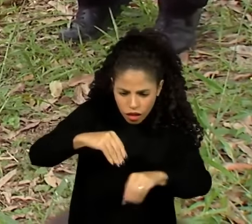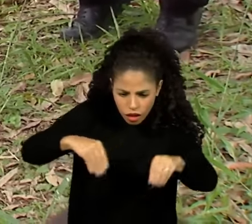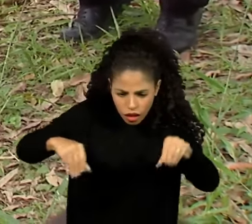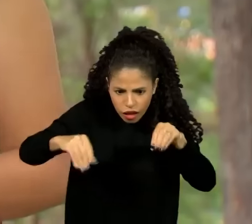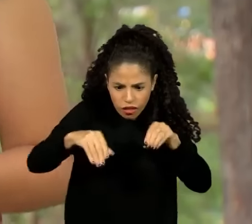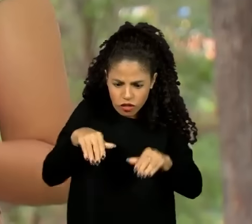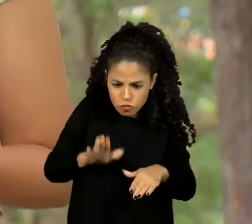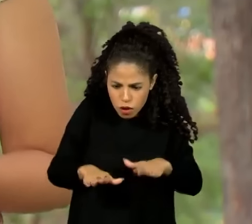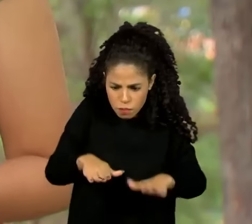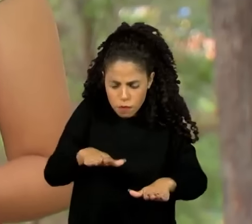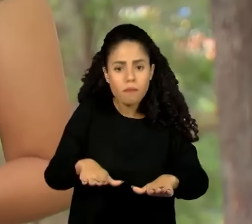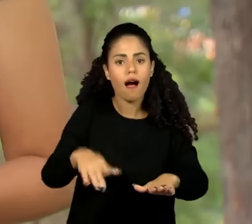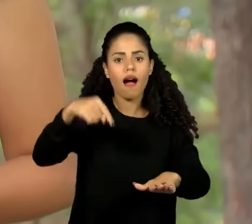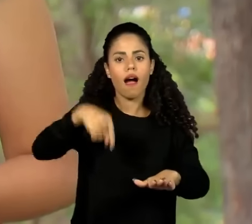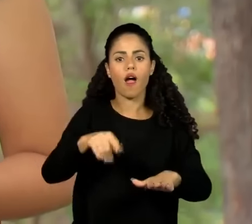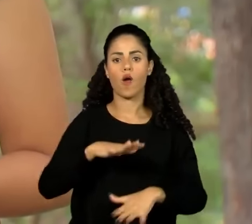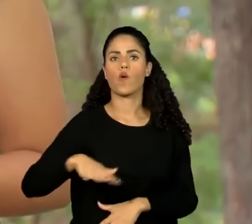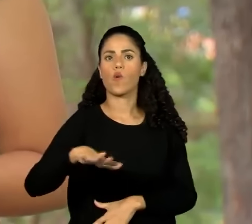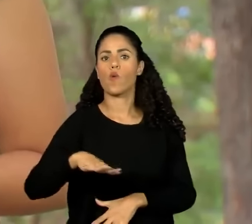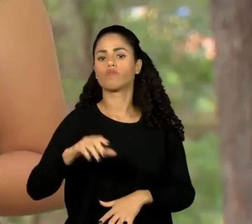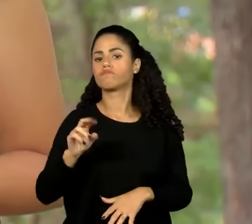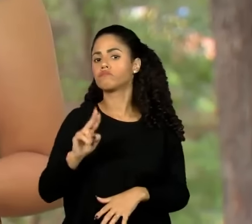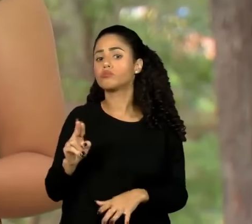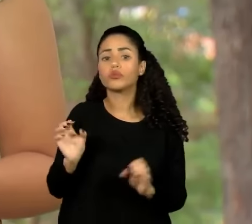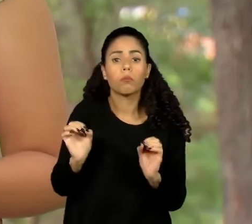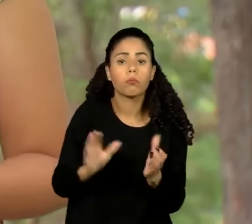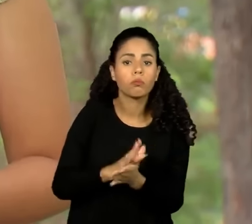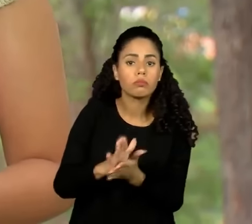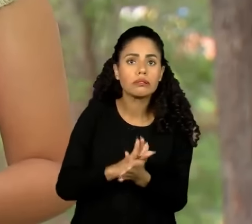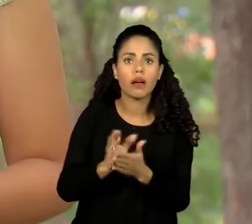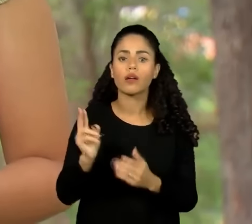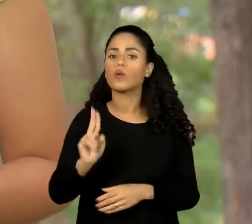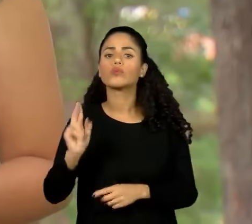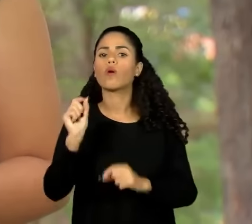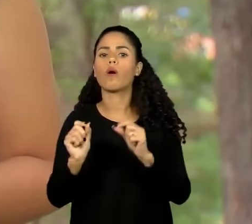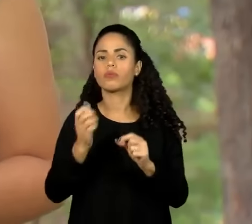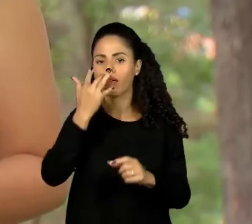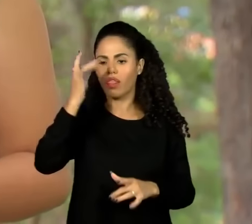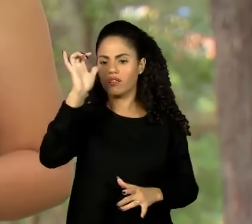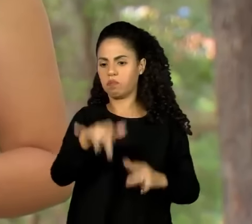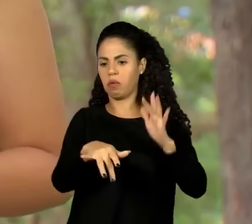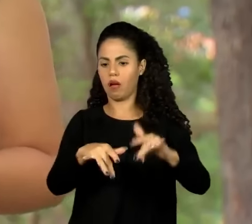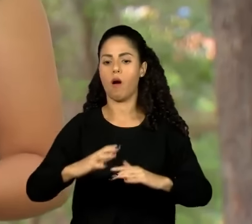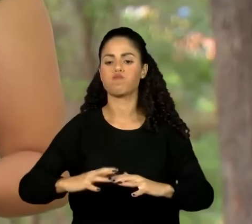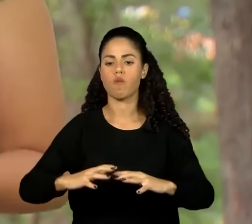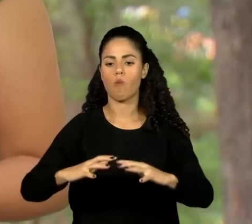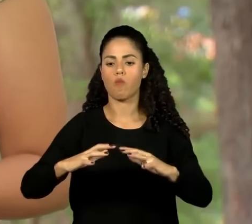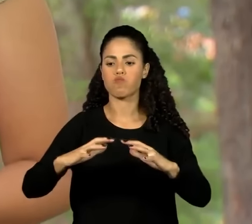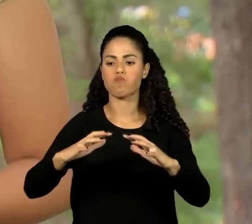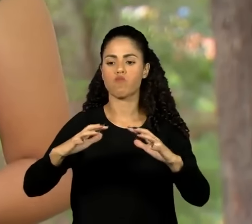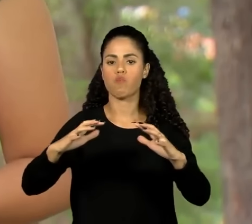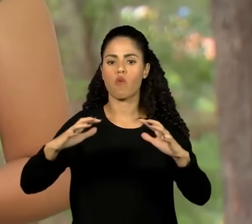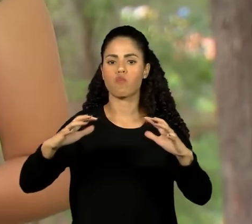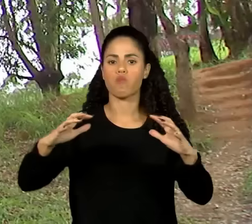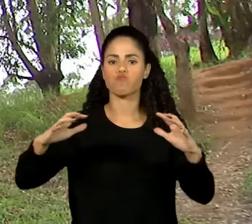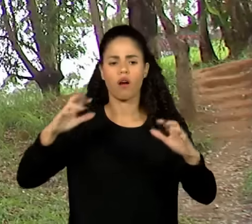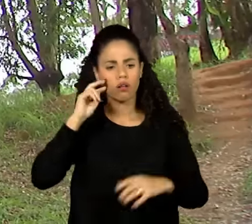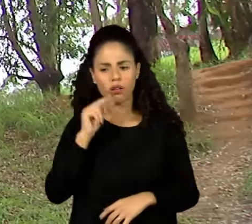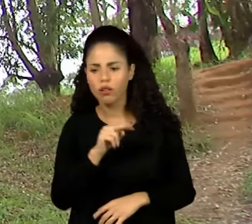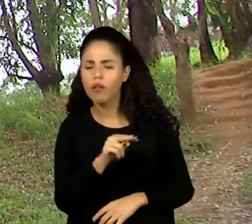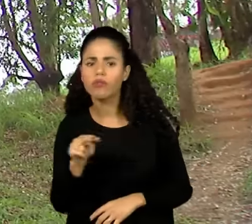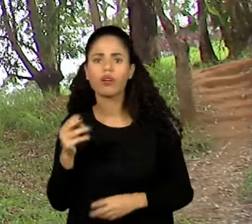pisa tanto. Era um terreno sem utilidade. Ele era mais usado como lixo e não era muito agradável ficar olhando